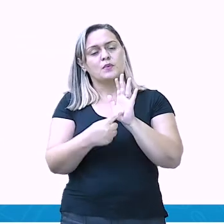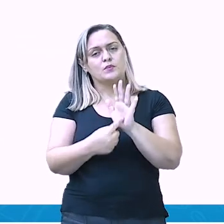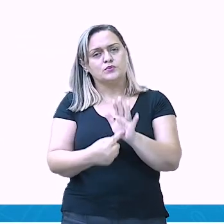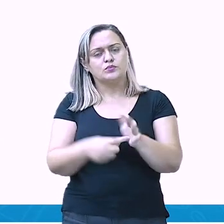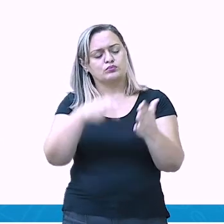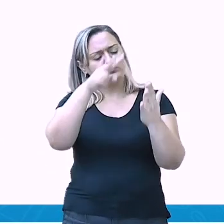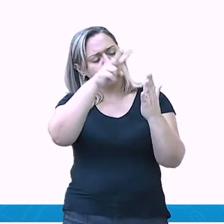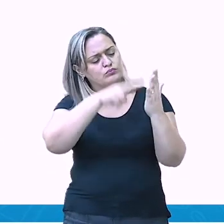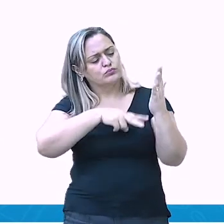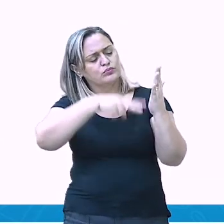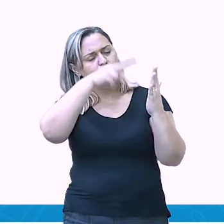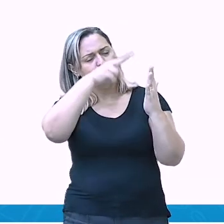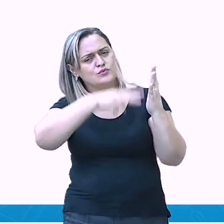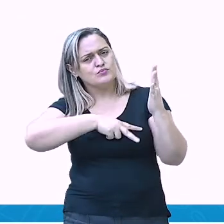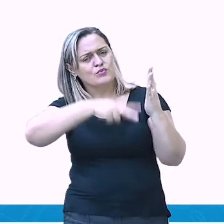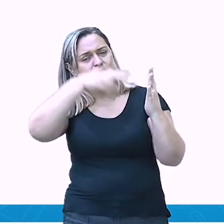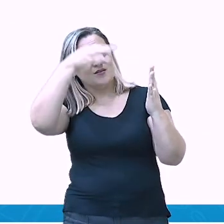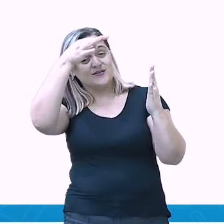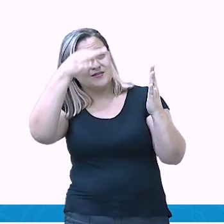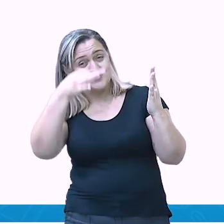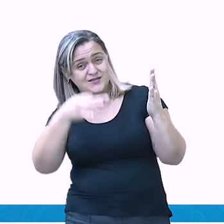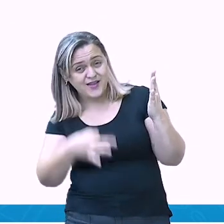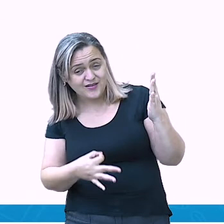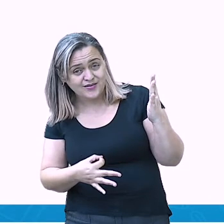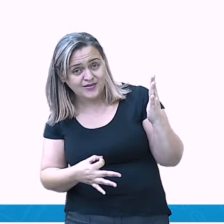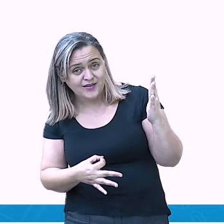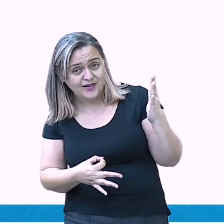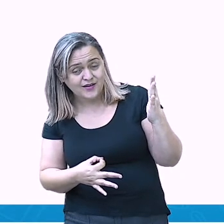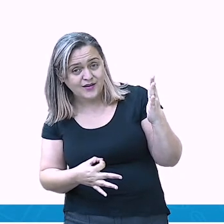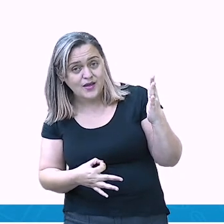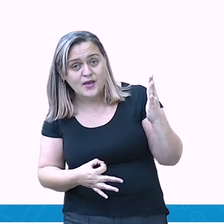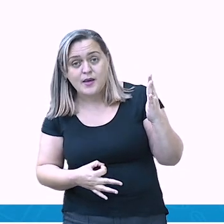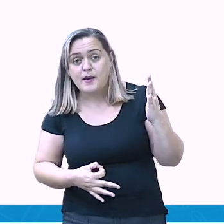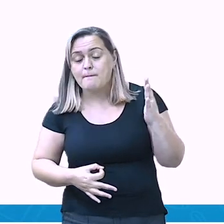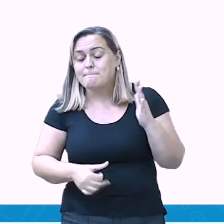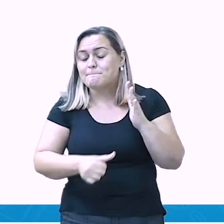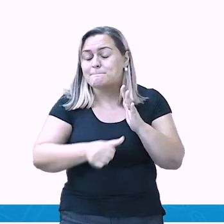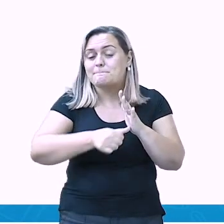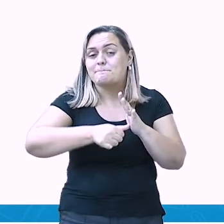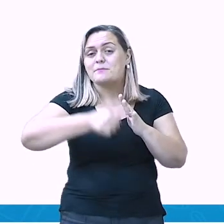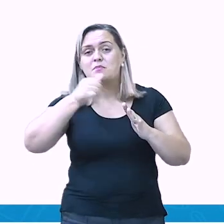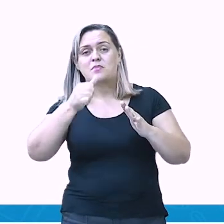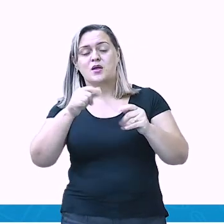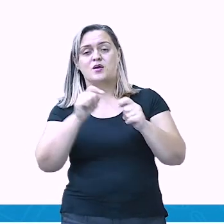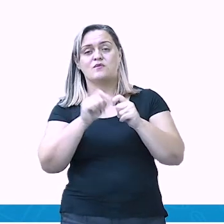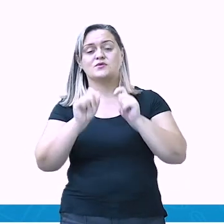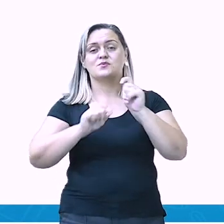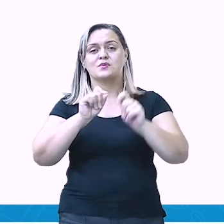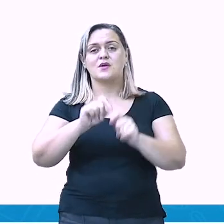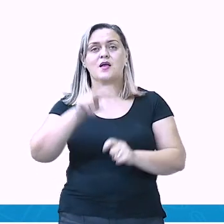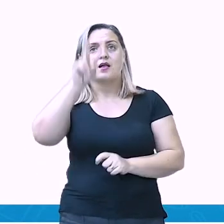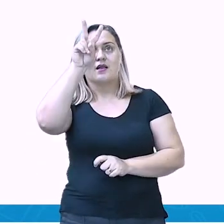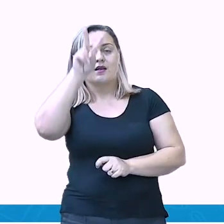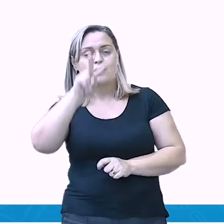cartograma, a primeira coisa a se fazer é sempre ler o título e compreender o que ele